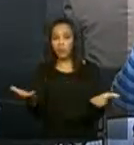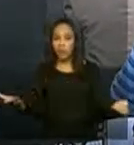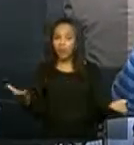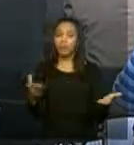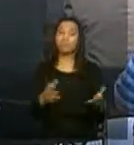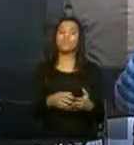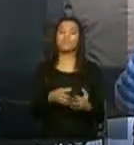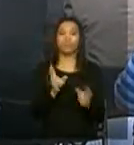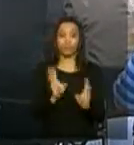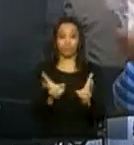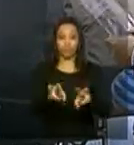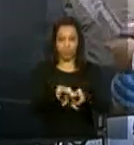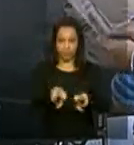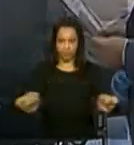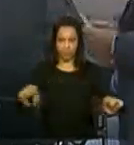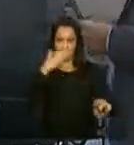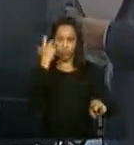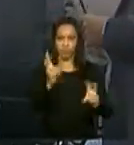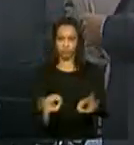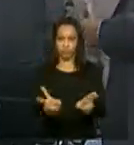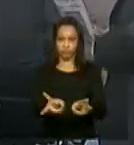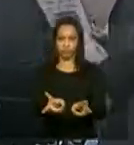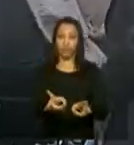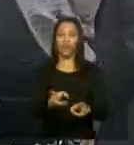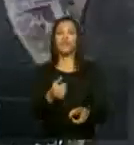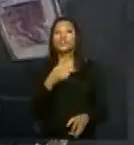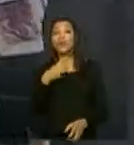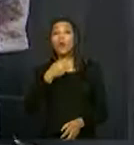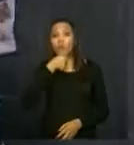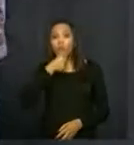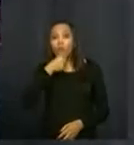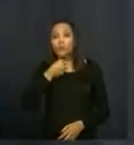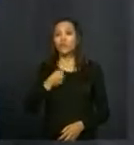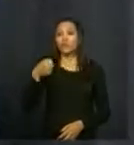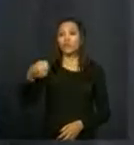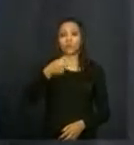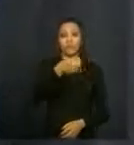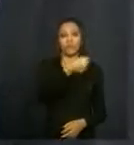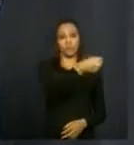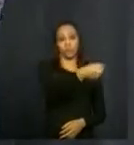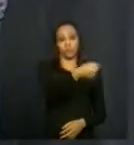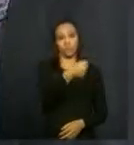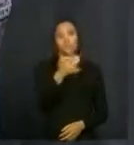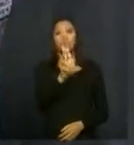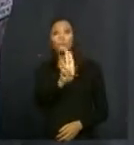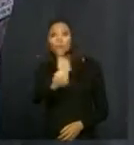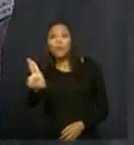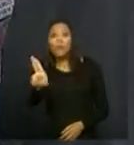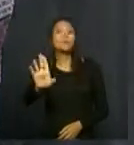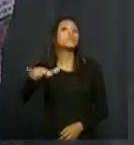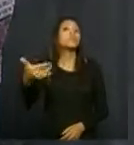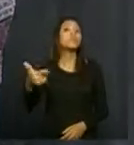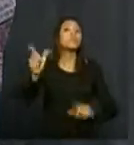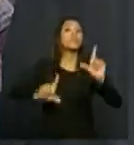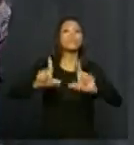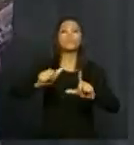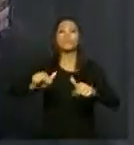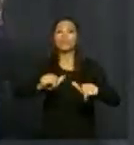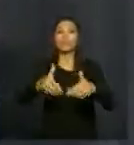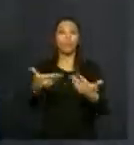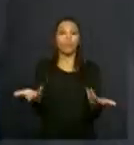vai manter a mesma aqui eu só peço para que falhas no microfone e vou levar quem quiser identificar nome e veículos